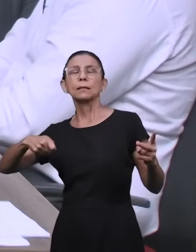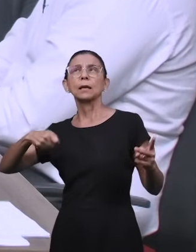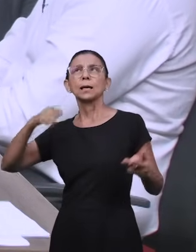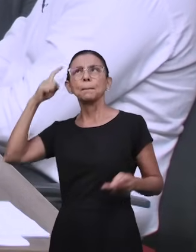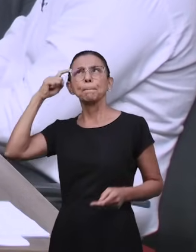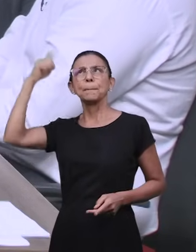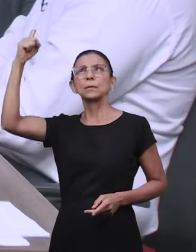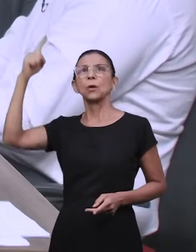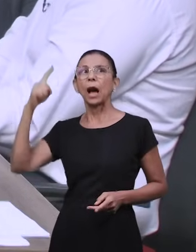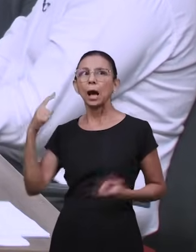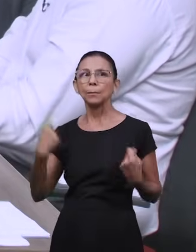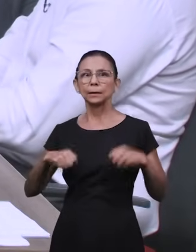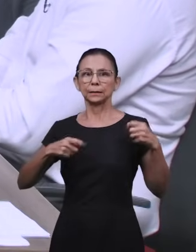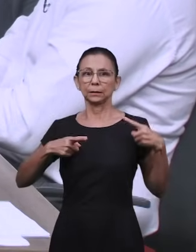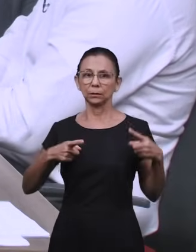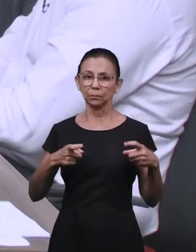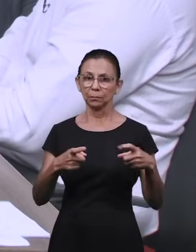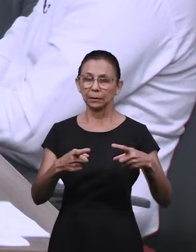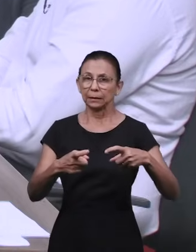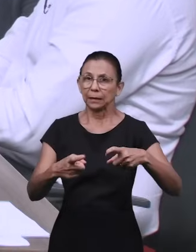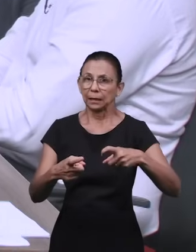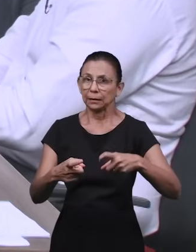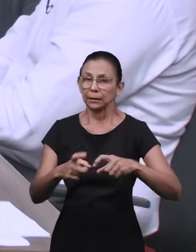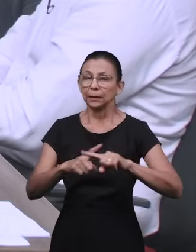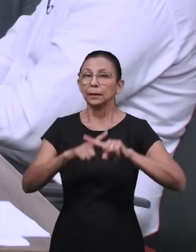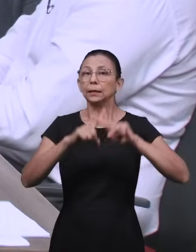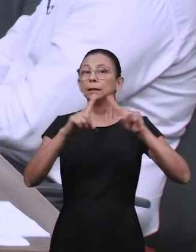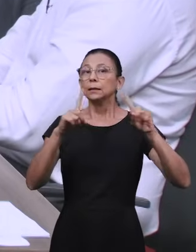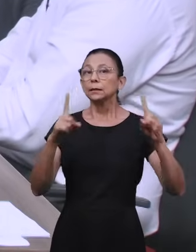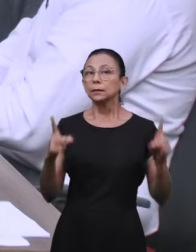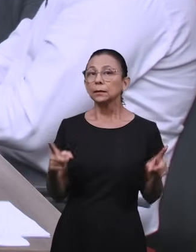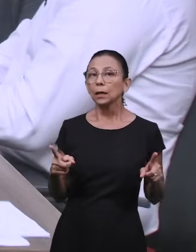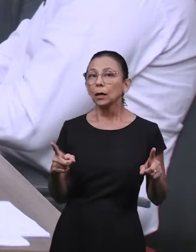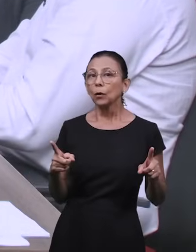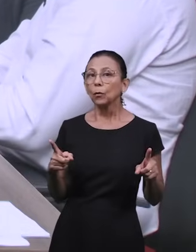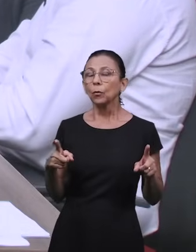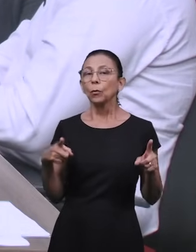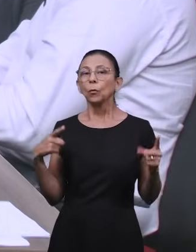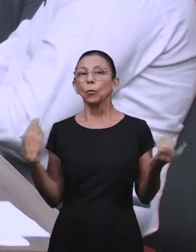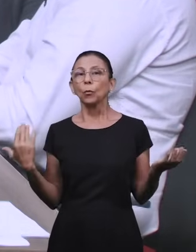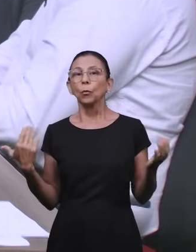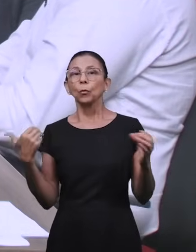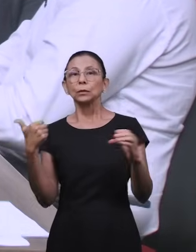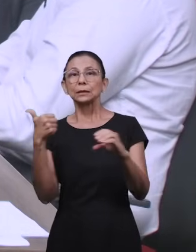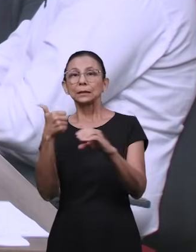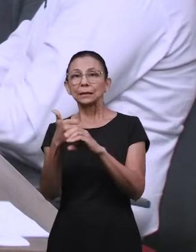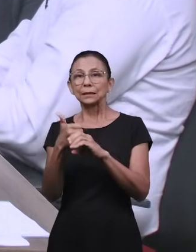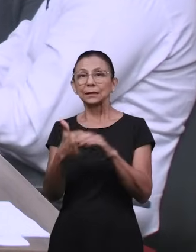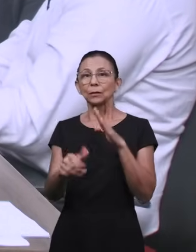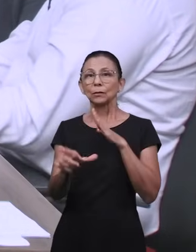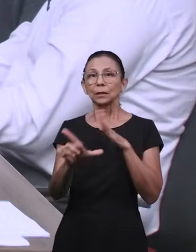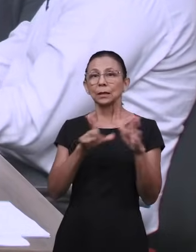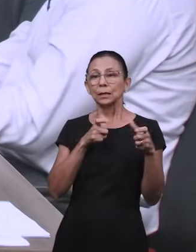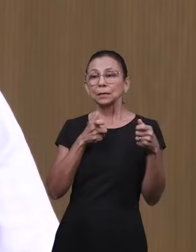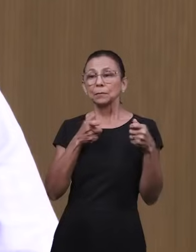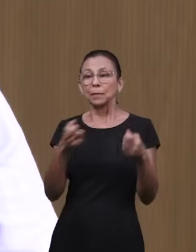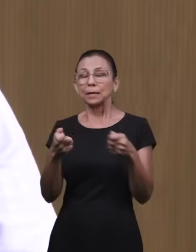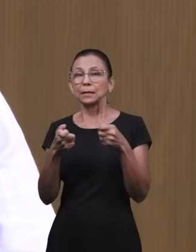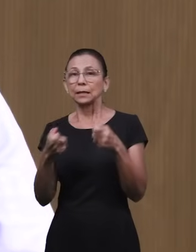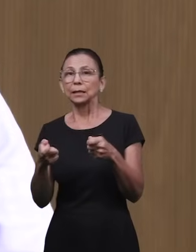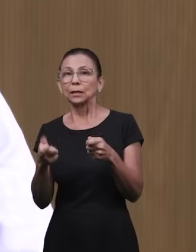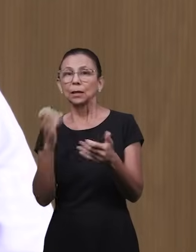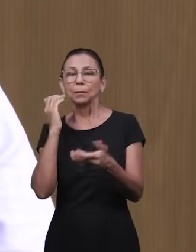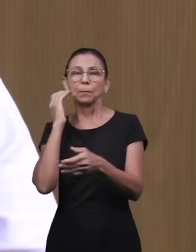batalha. Os cristãos que até então eram perseguidos viveram um momento de alívio